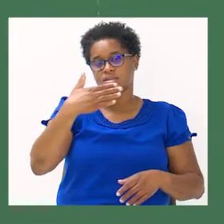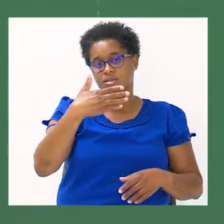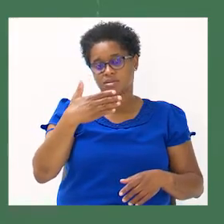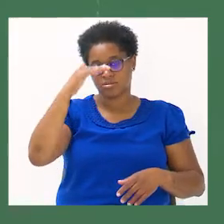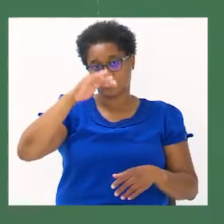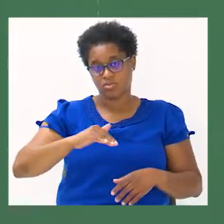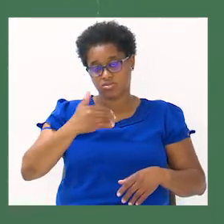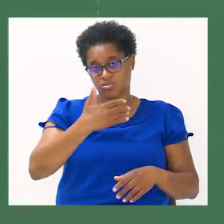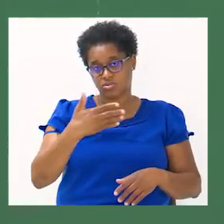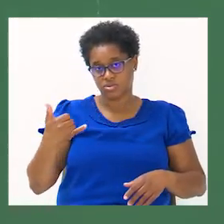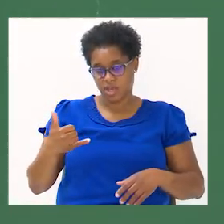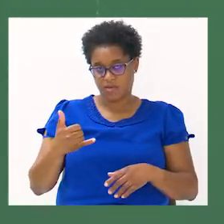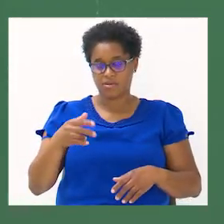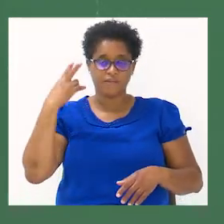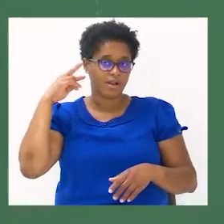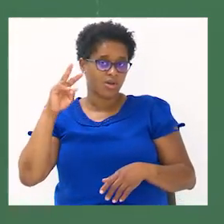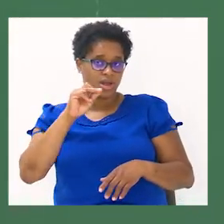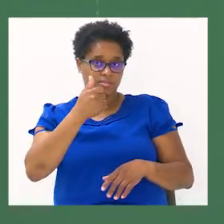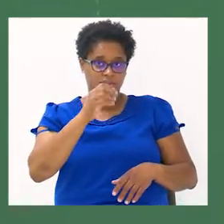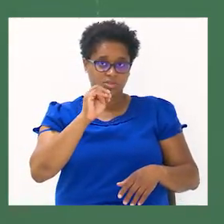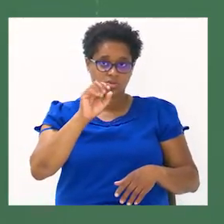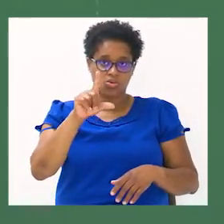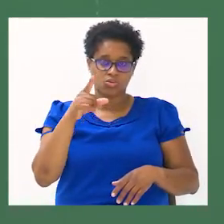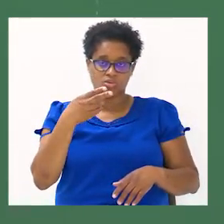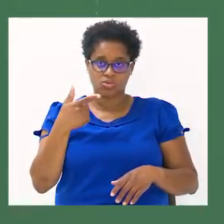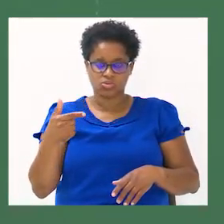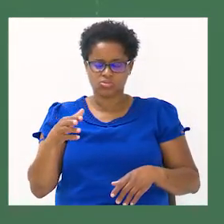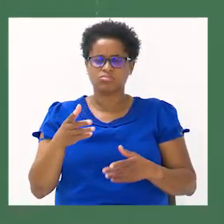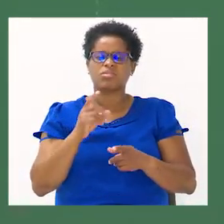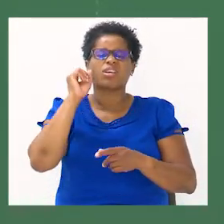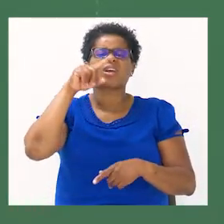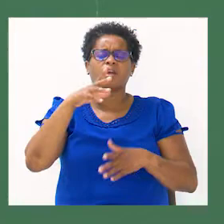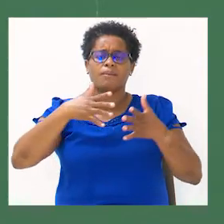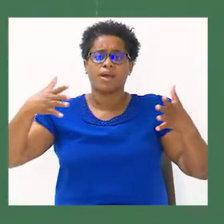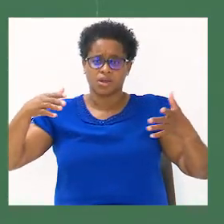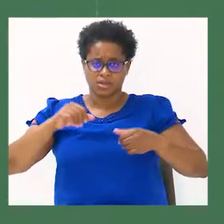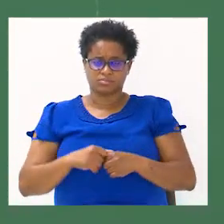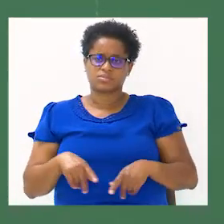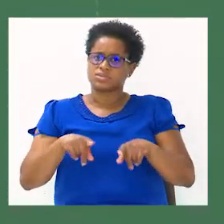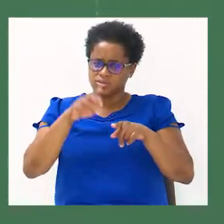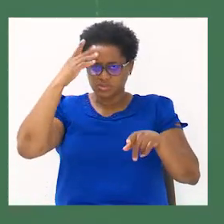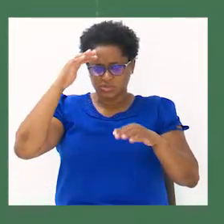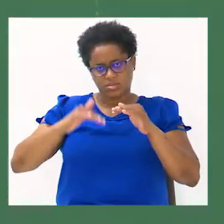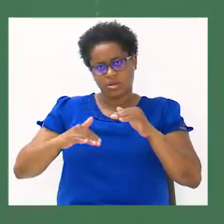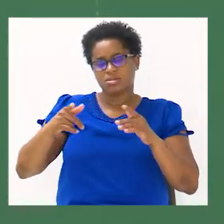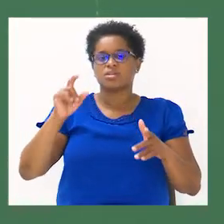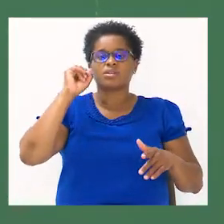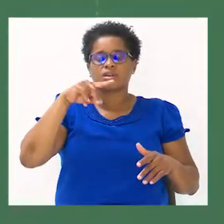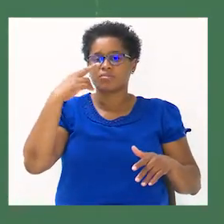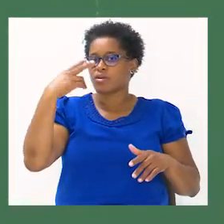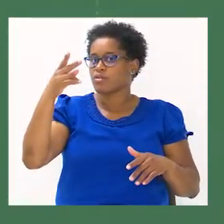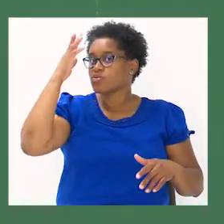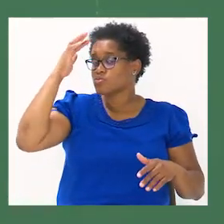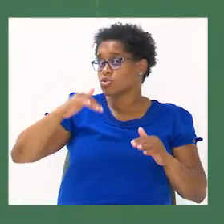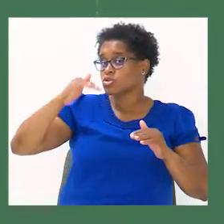em valor absoluto, atenção ali, porque são em valor absoluto quem é maior. Estão com o mesmo denominador, para ver